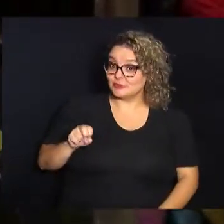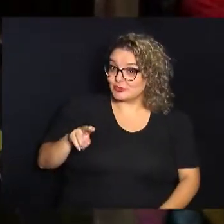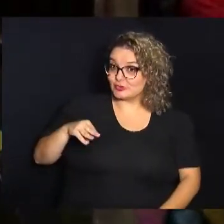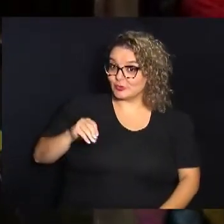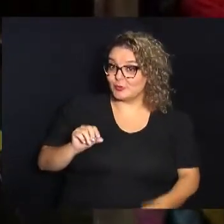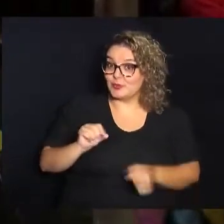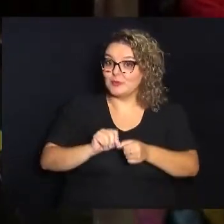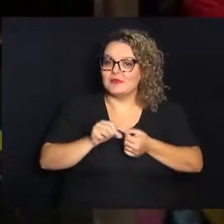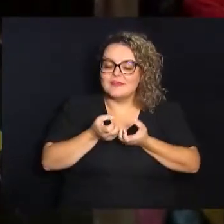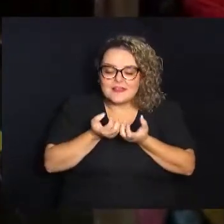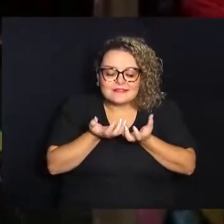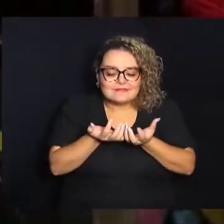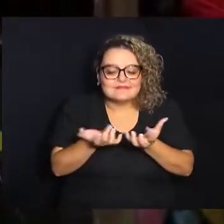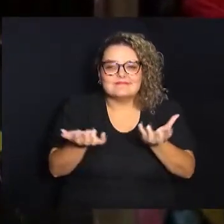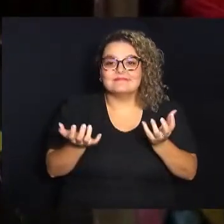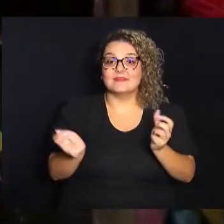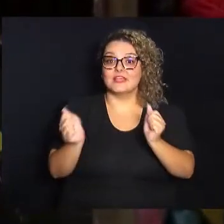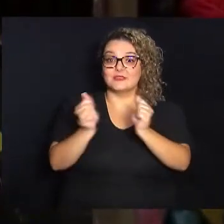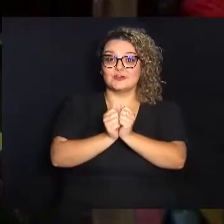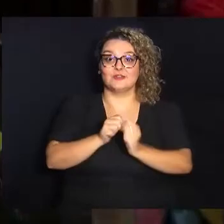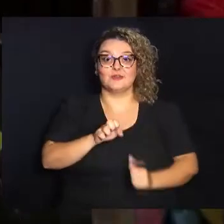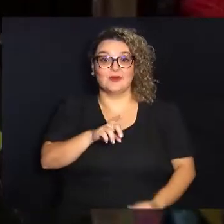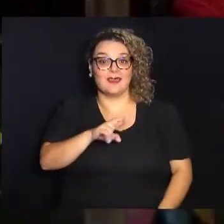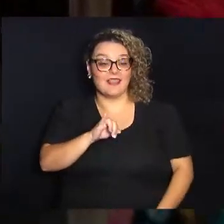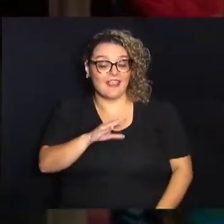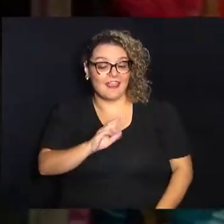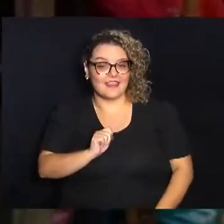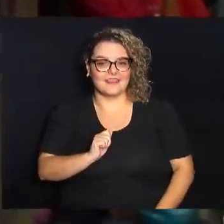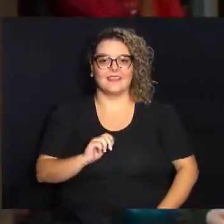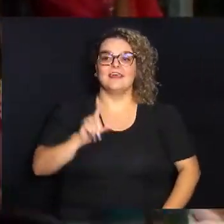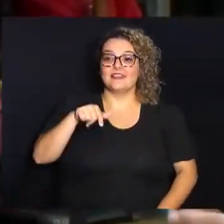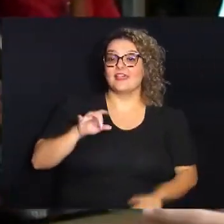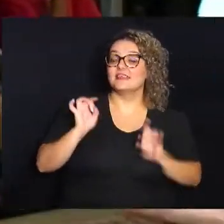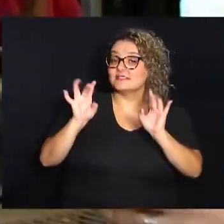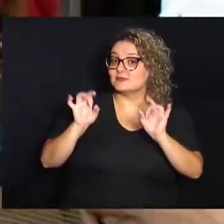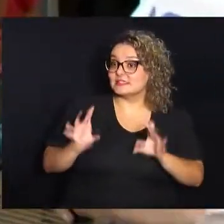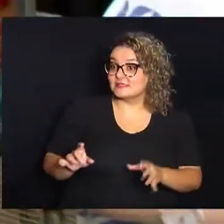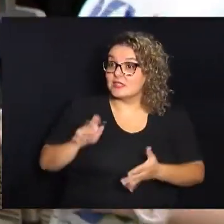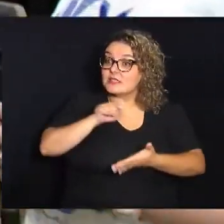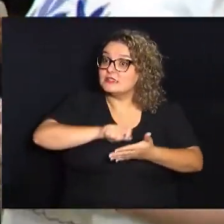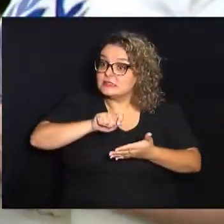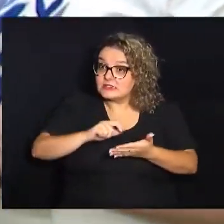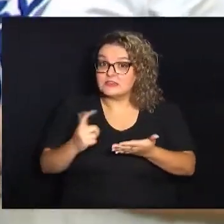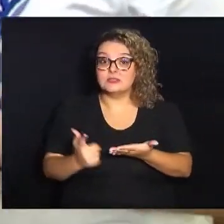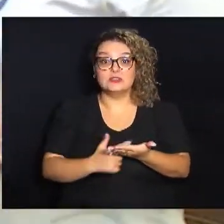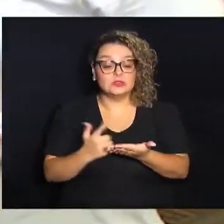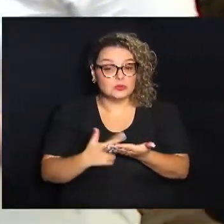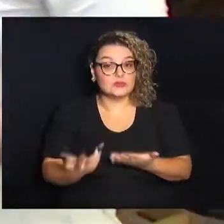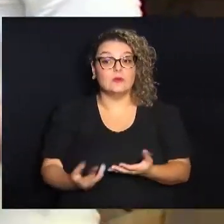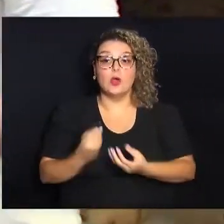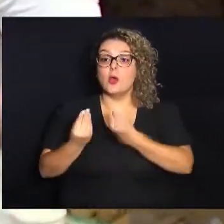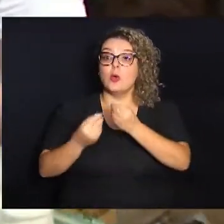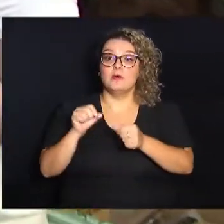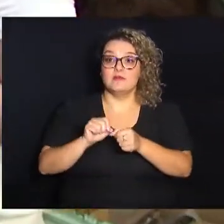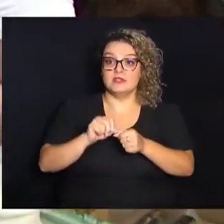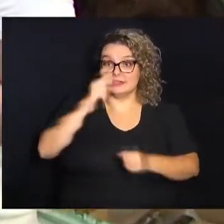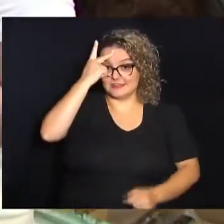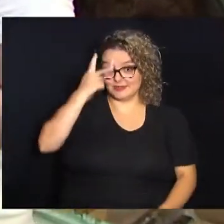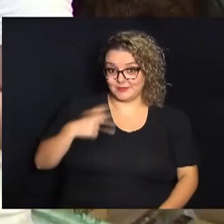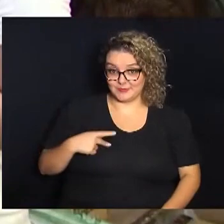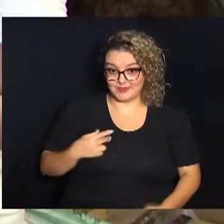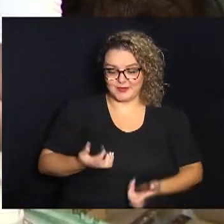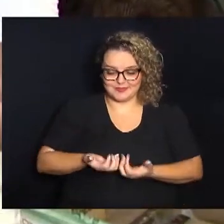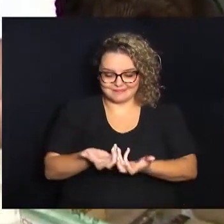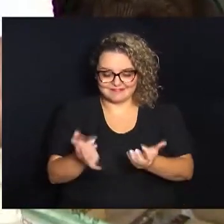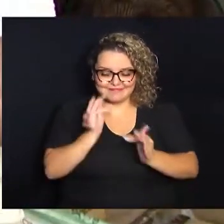esse jardim e eu tô aqui com a Érica Pedroso, que é uma especialista, que já escreveu até um guia de como fazer o seu próprio jardim. Muito